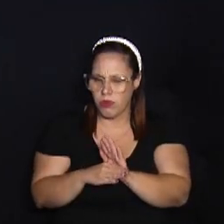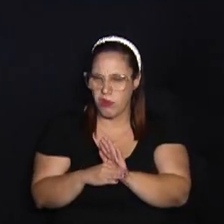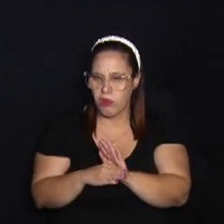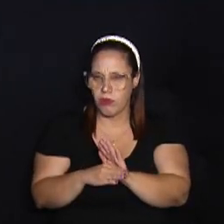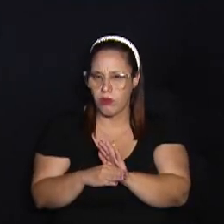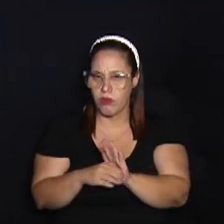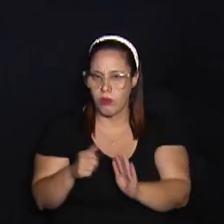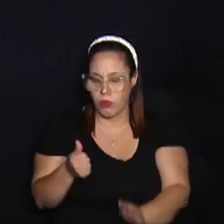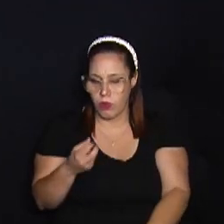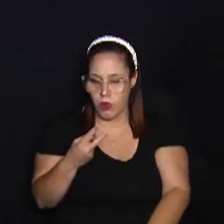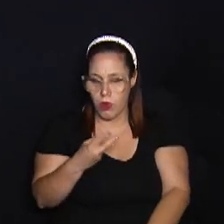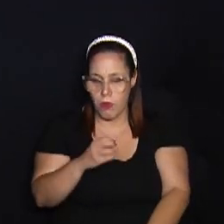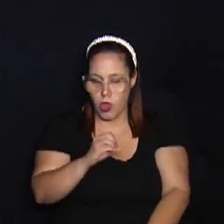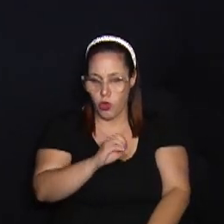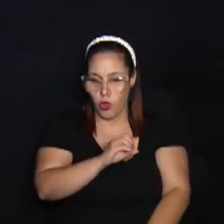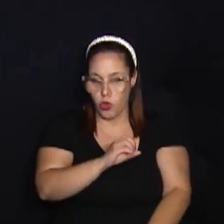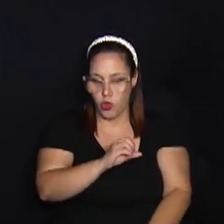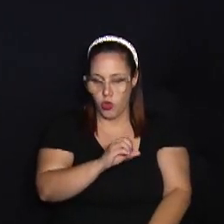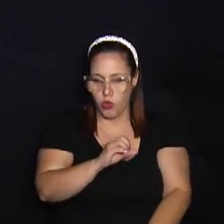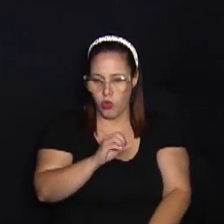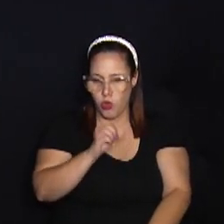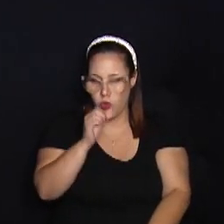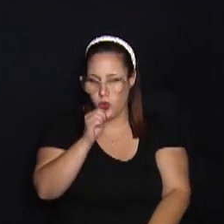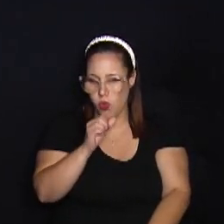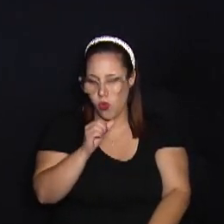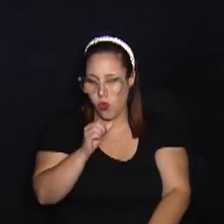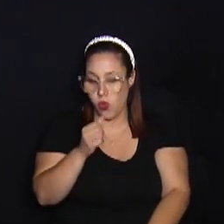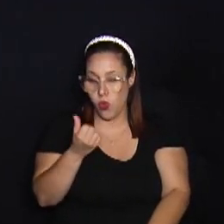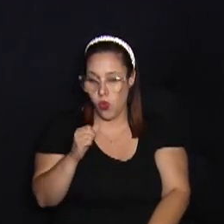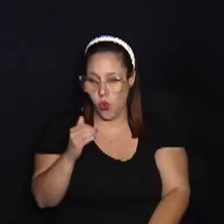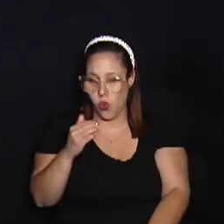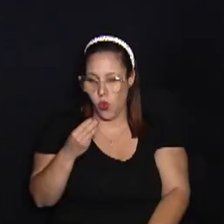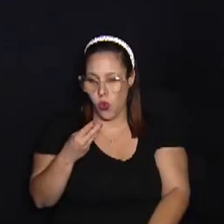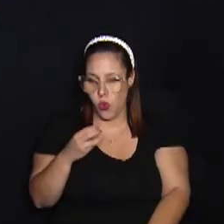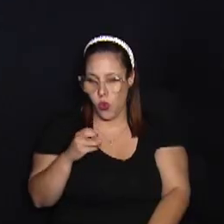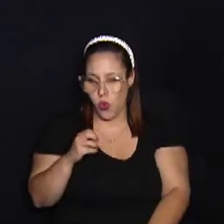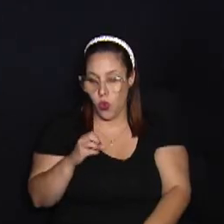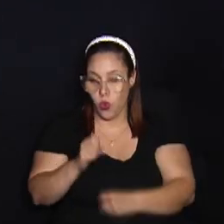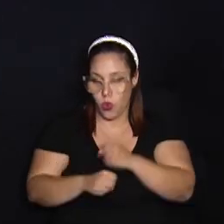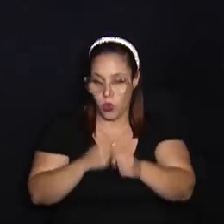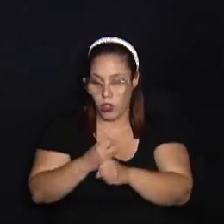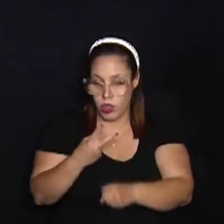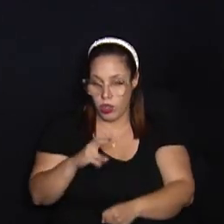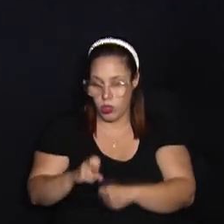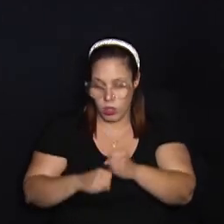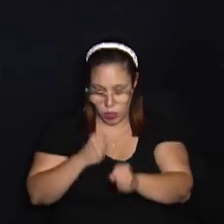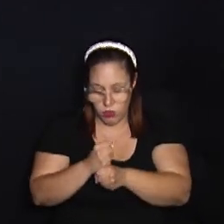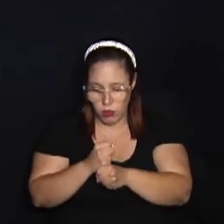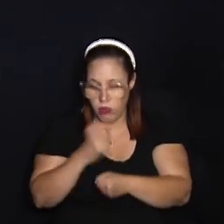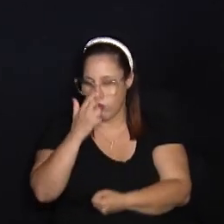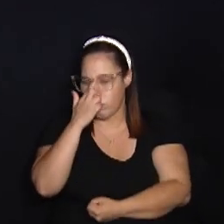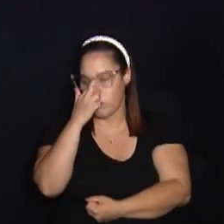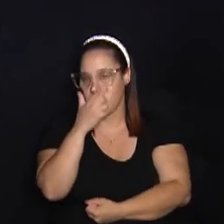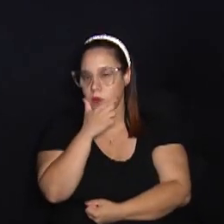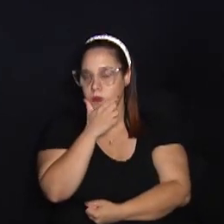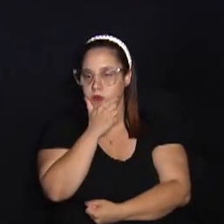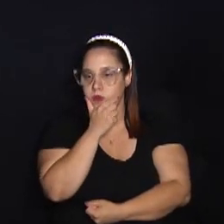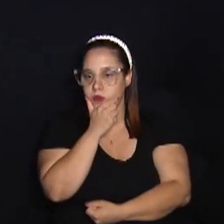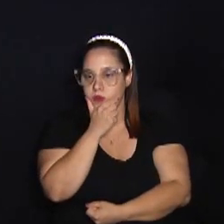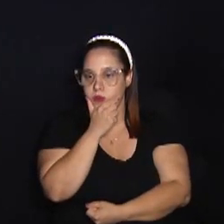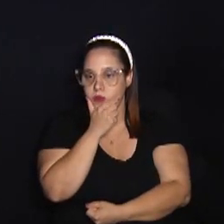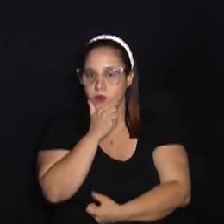agora de 1.200 horas, o que dá aproximadamente de 1 ano e meio a 2 anos. Né? Então